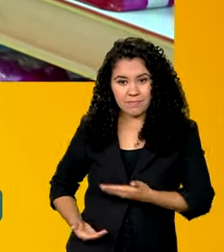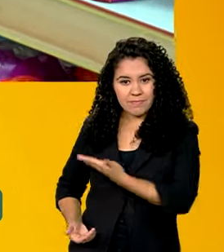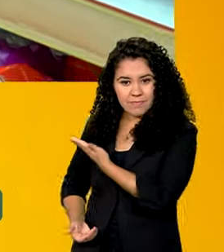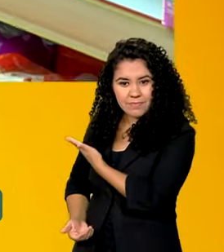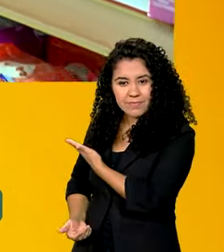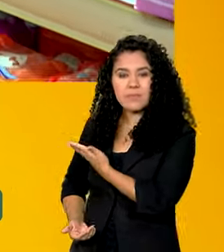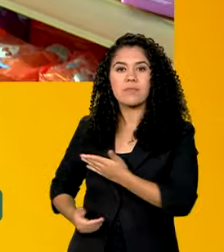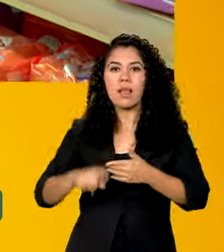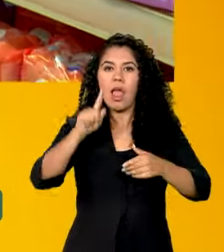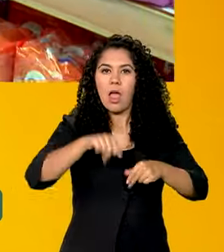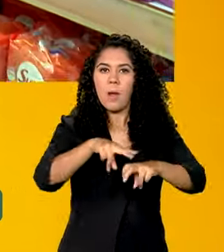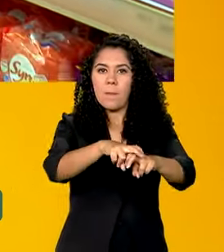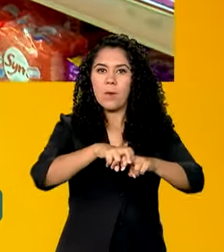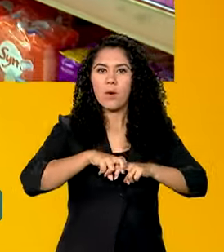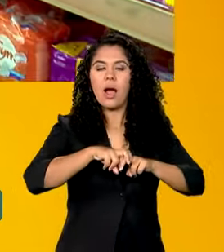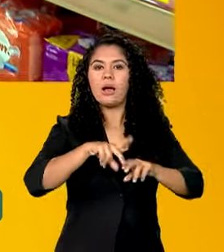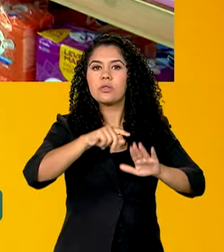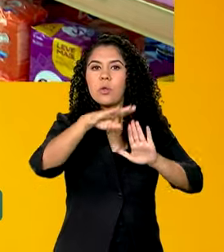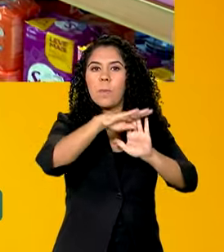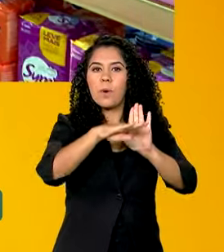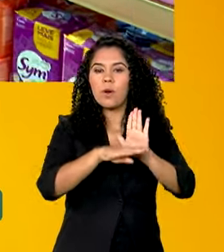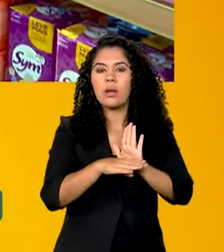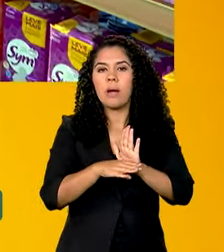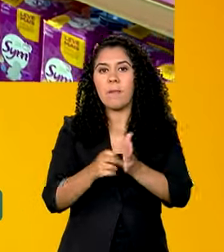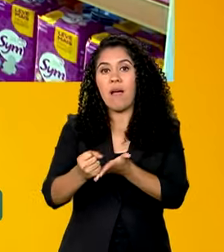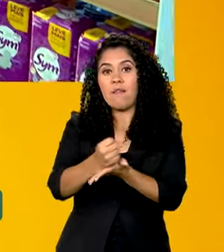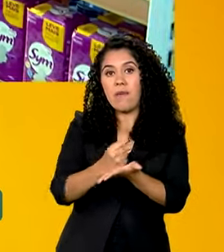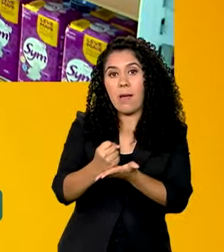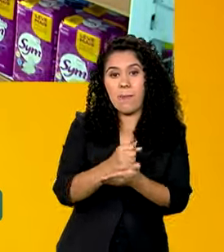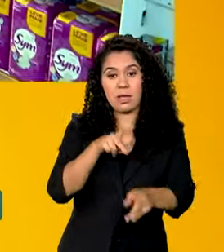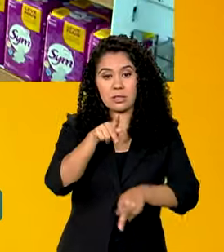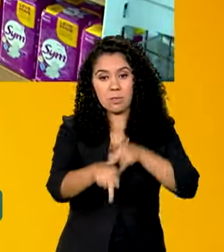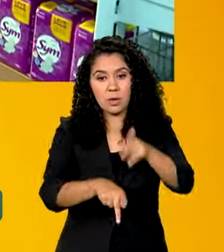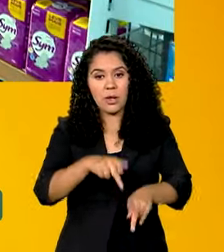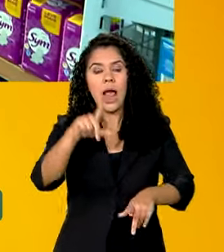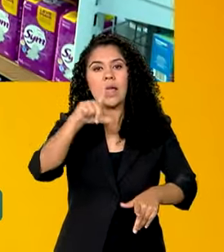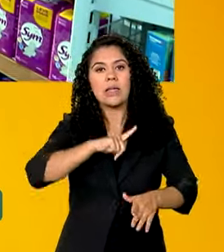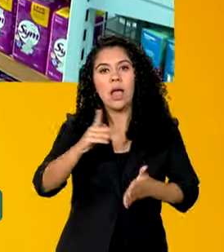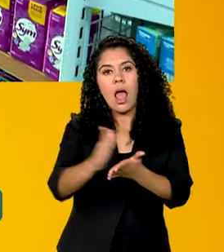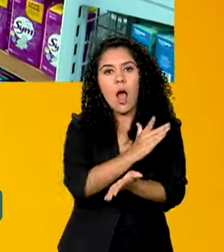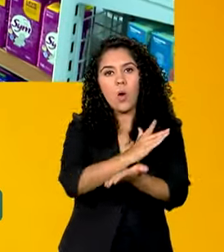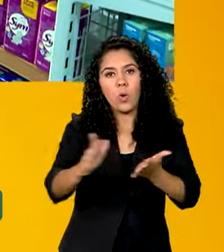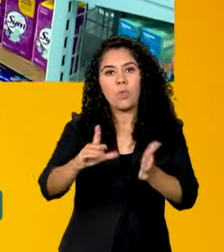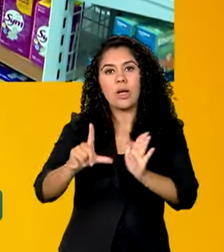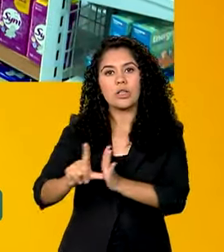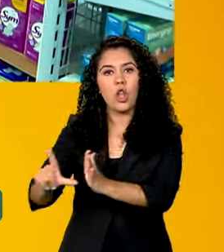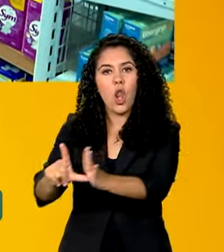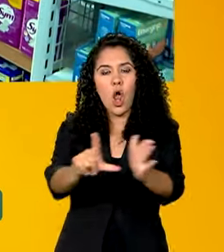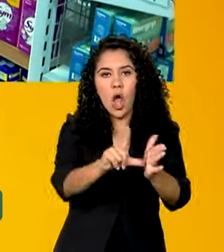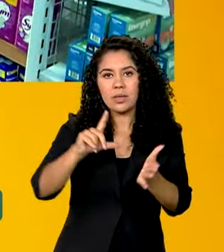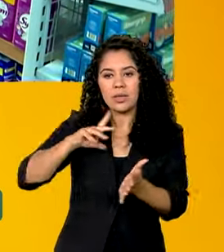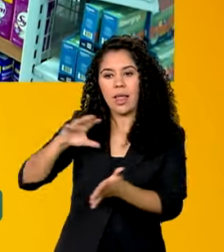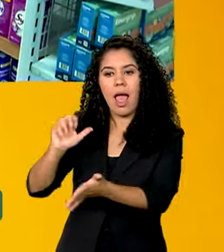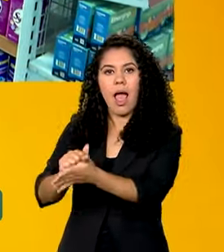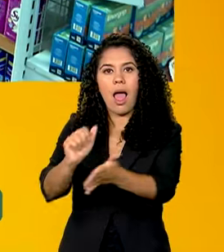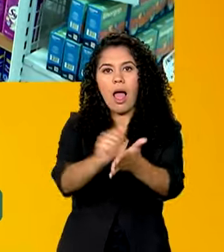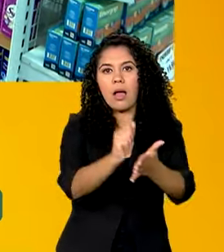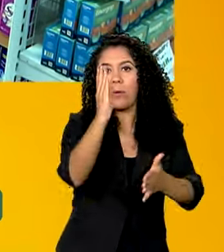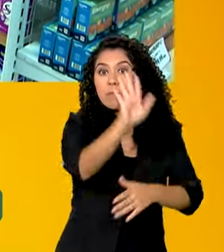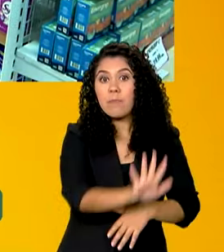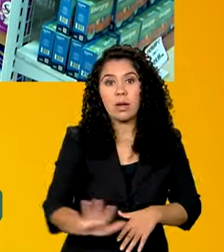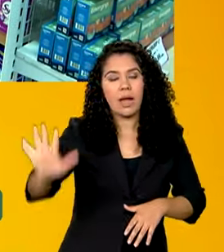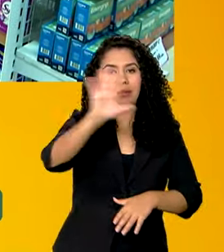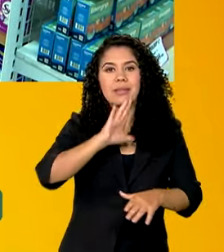feita por meio do programa Farmácia Popular, que tem unidades cadastradas em todas as regiões do país. São mais de 30